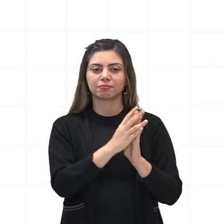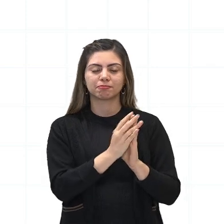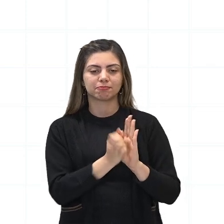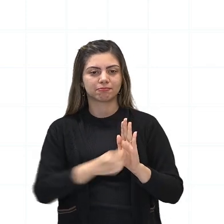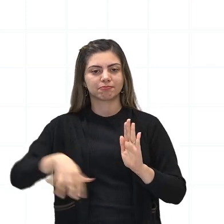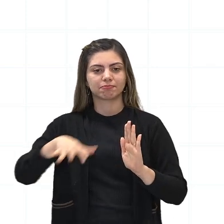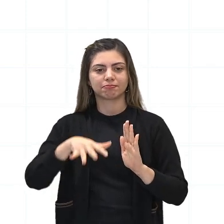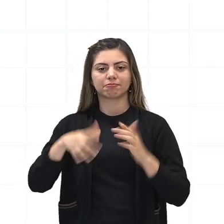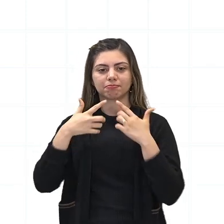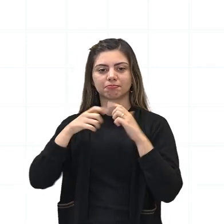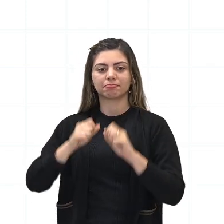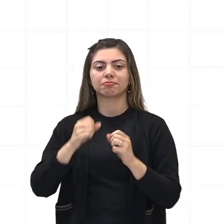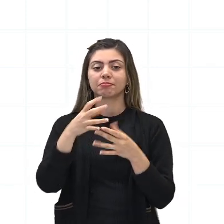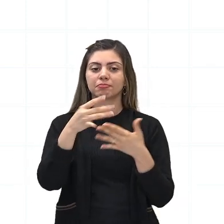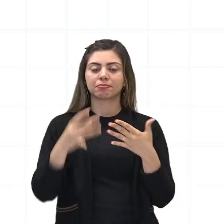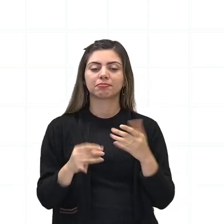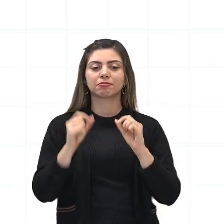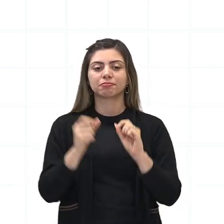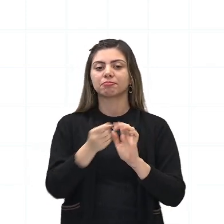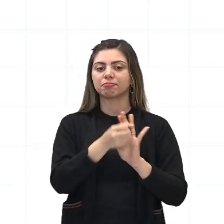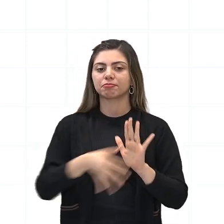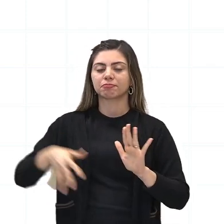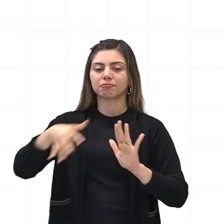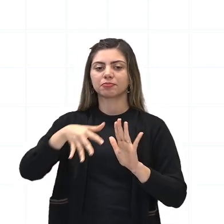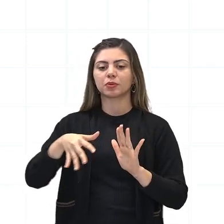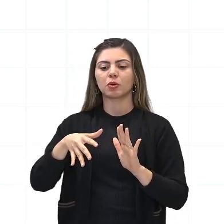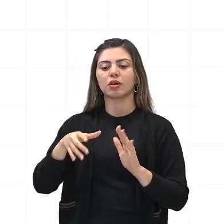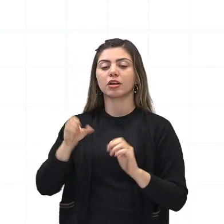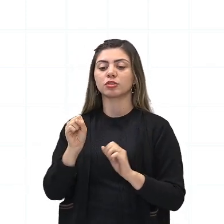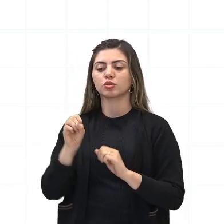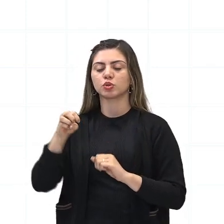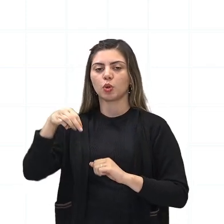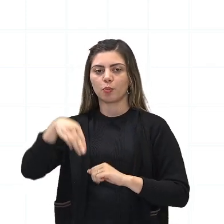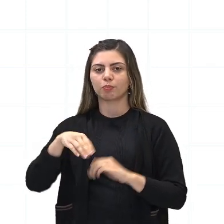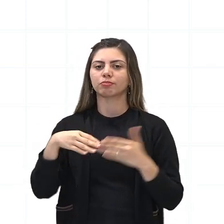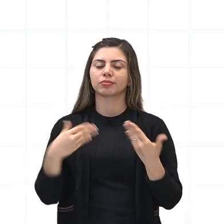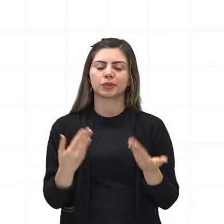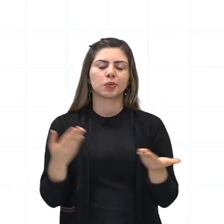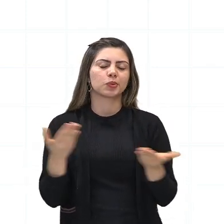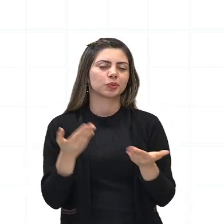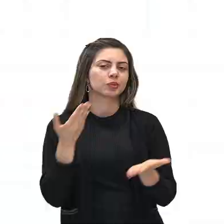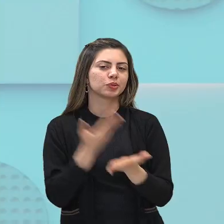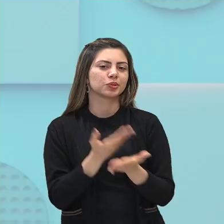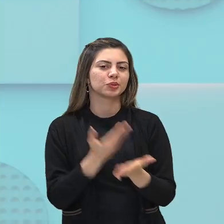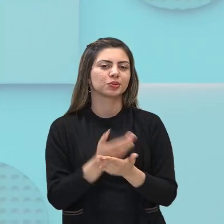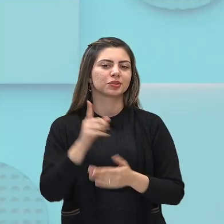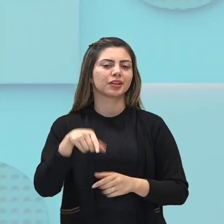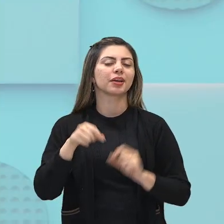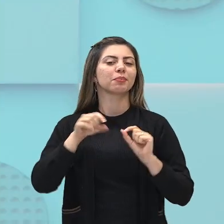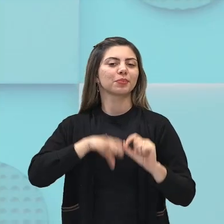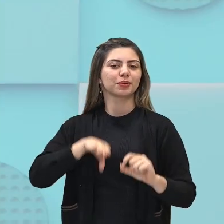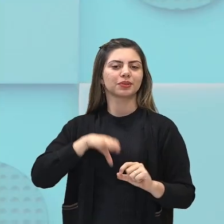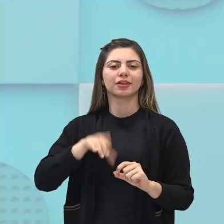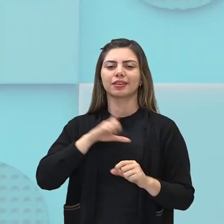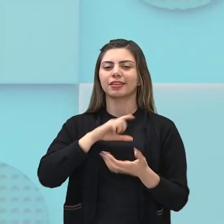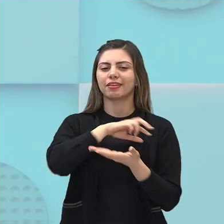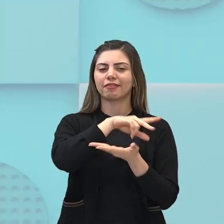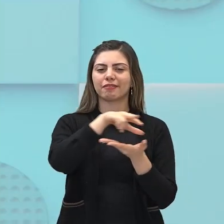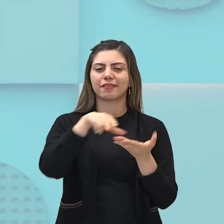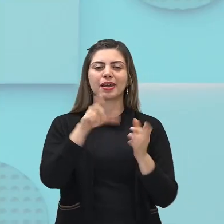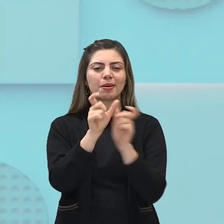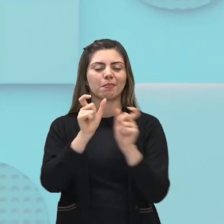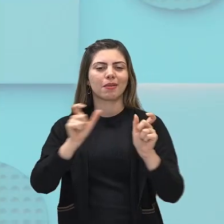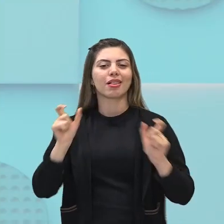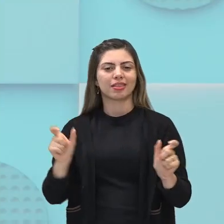linguagem, detalhamento figuras de som. Claro que a nossa aula é de língua portuguesa, tem bastante palavra,